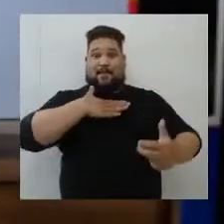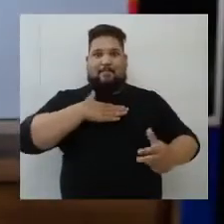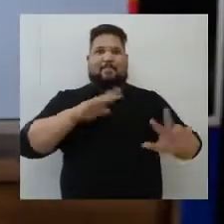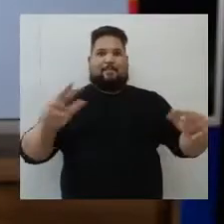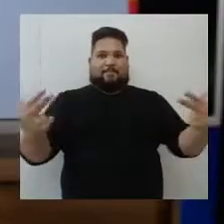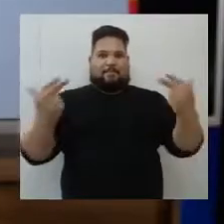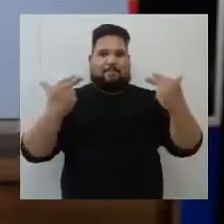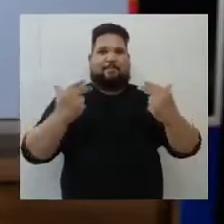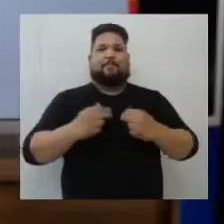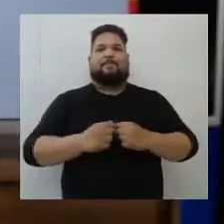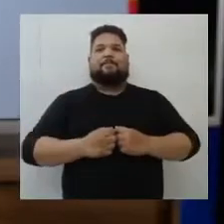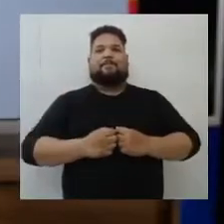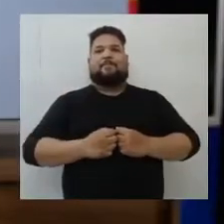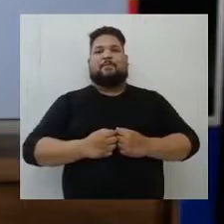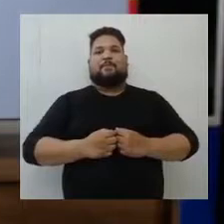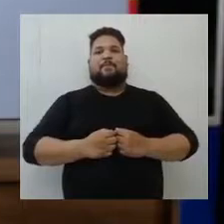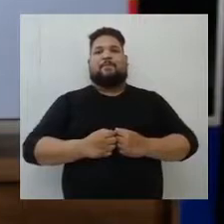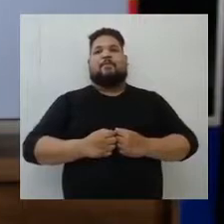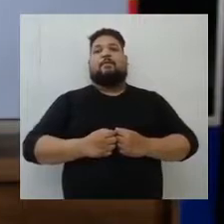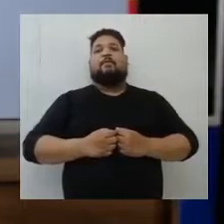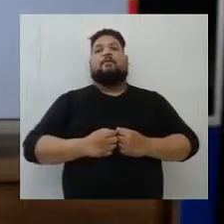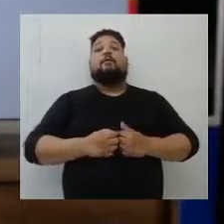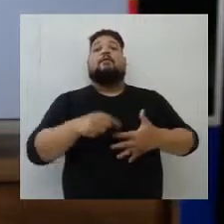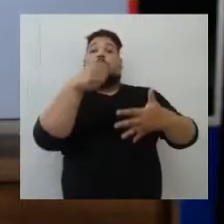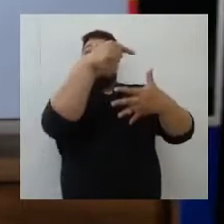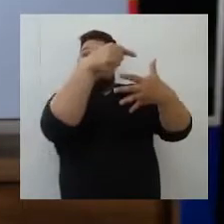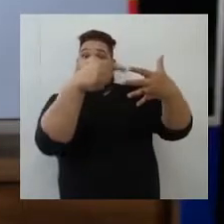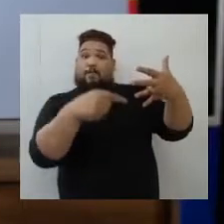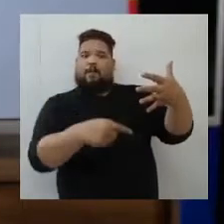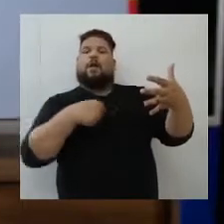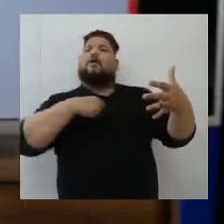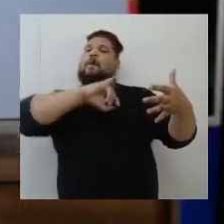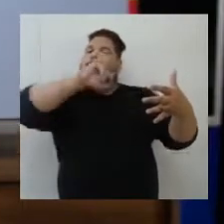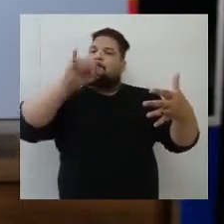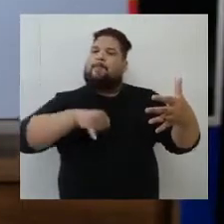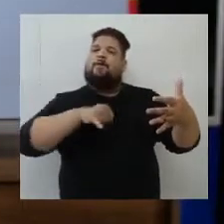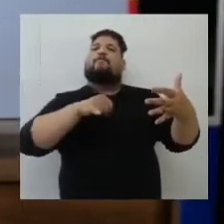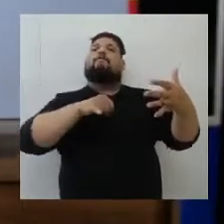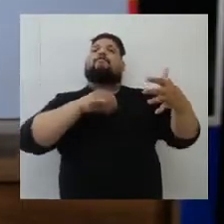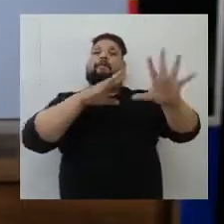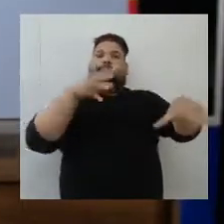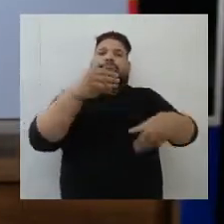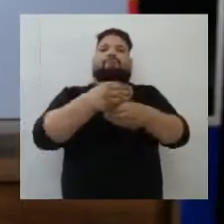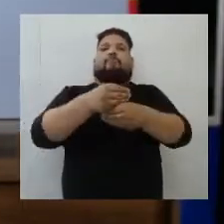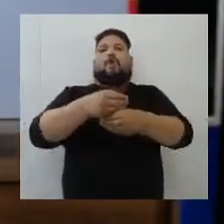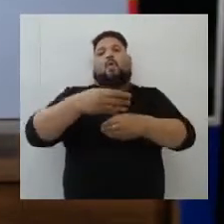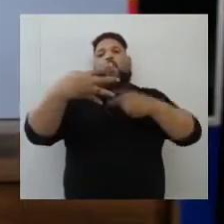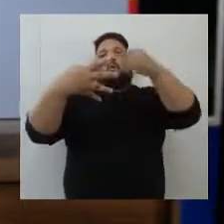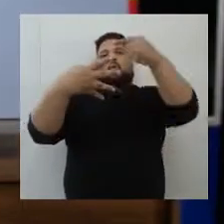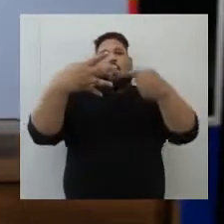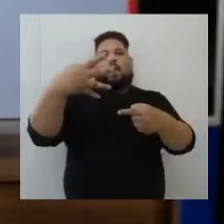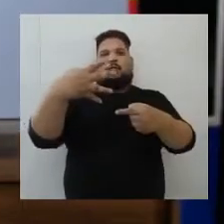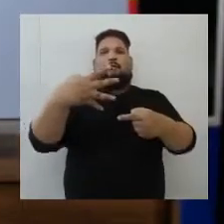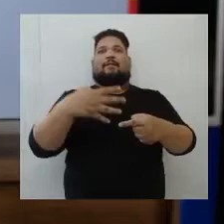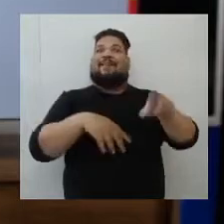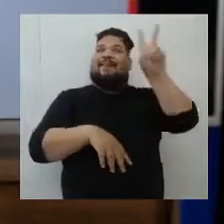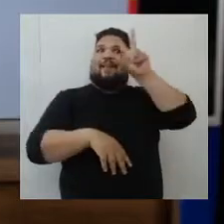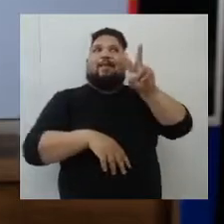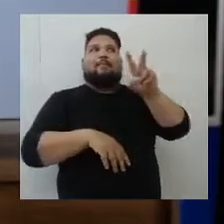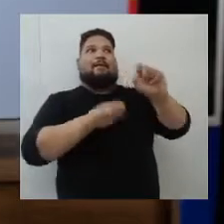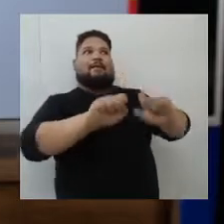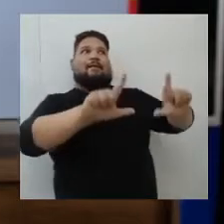Então, além desses fatores, eu quero destacar mais 4. Você que printou a primeira